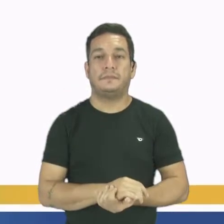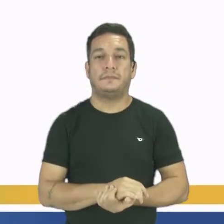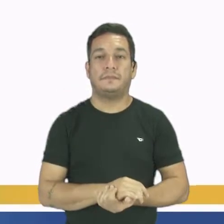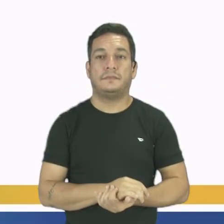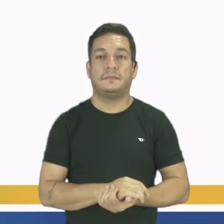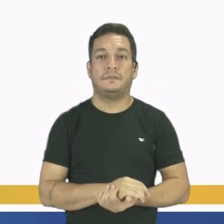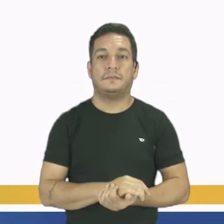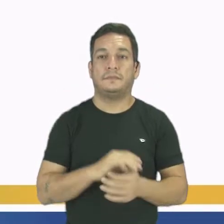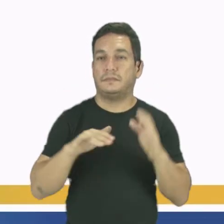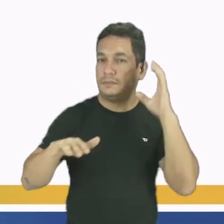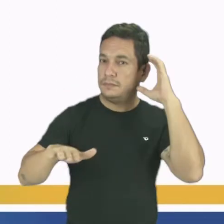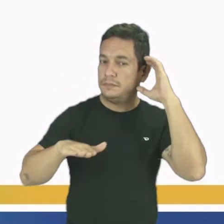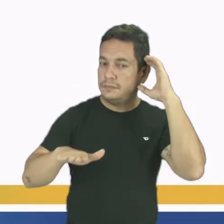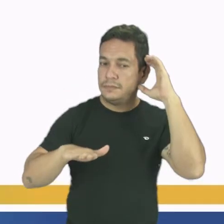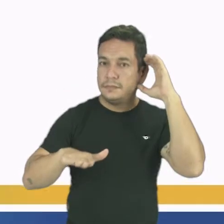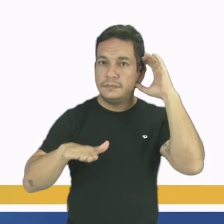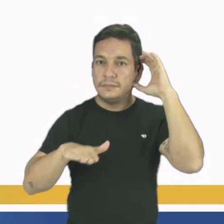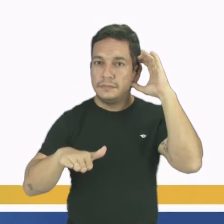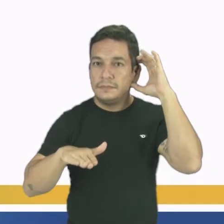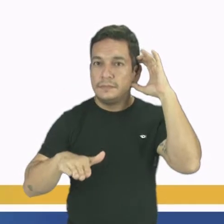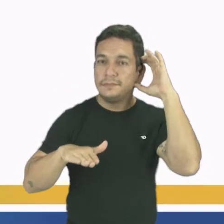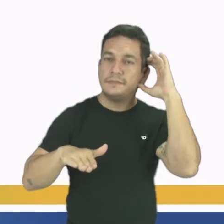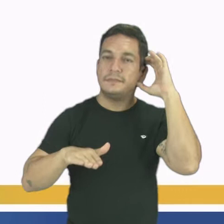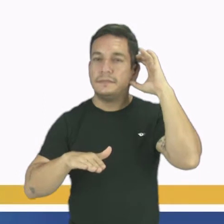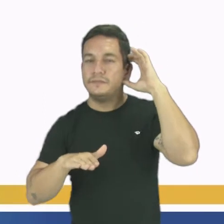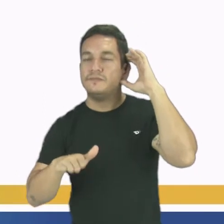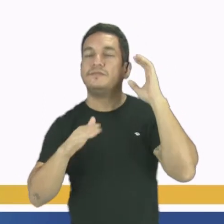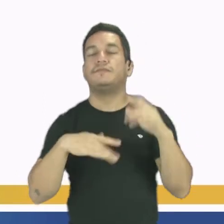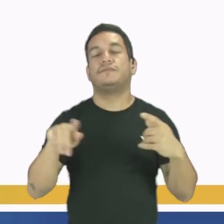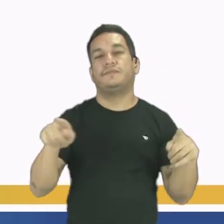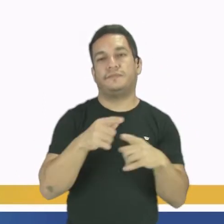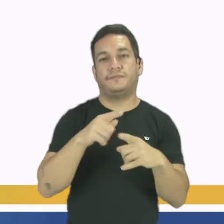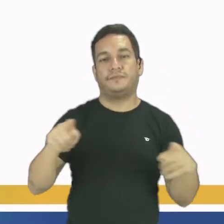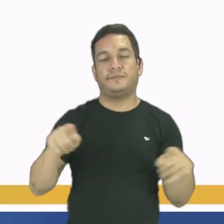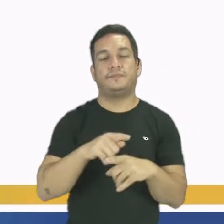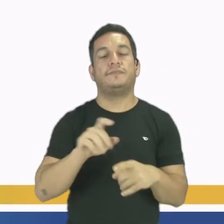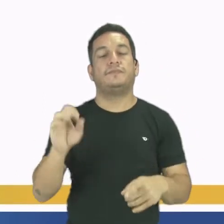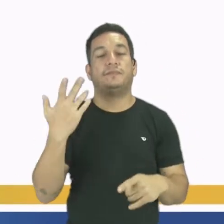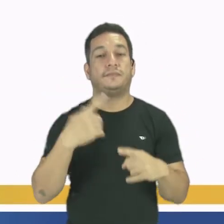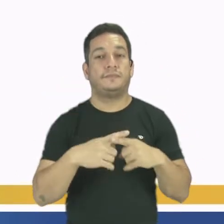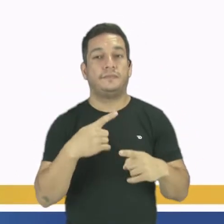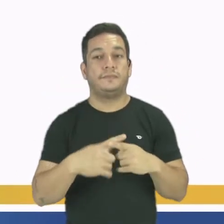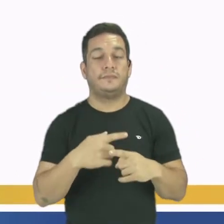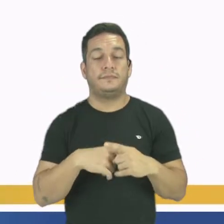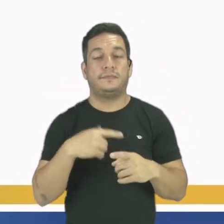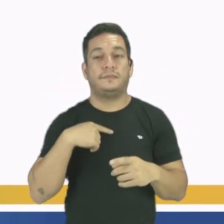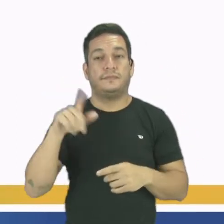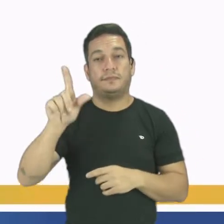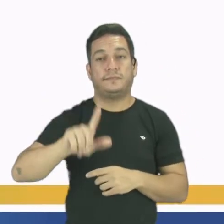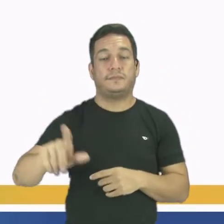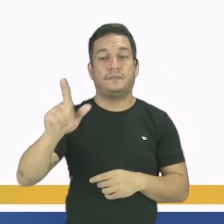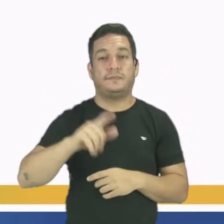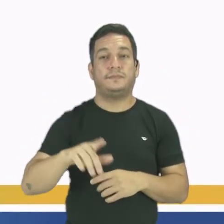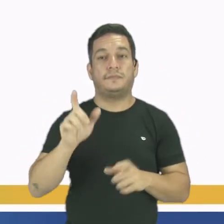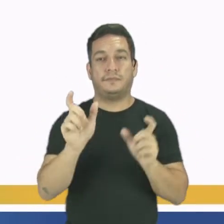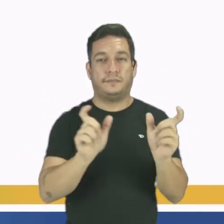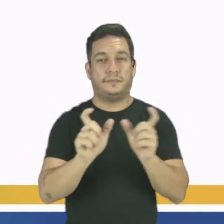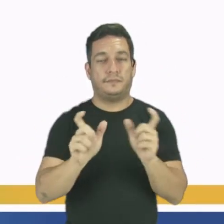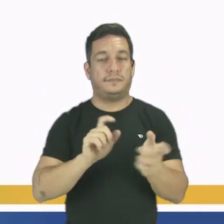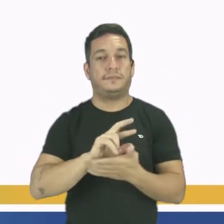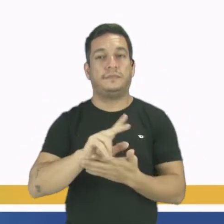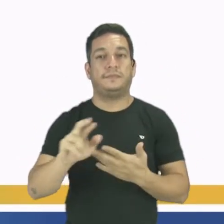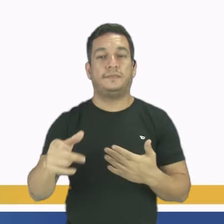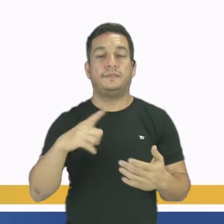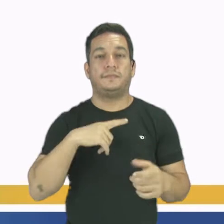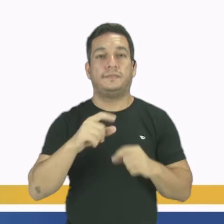no rap, nas músicas também, acontece bastante. Isso porque nos meios literários, muitas palavras